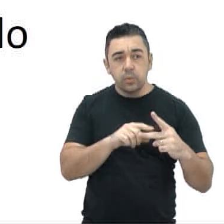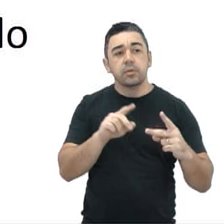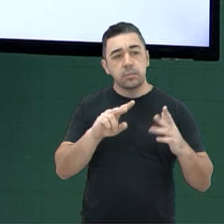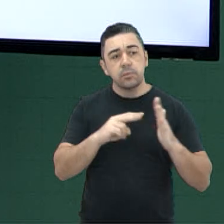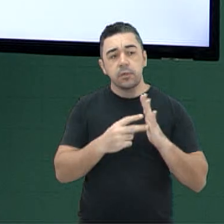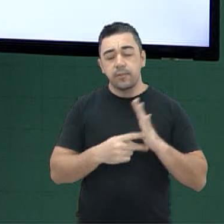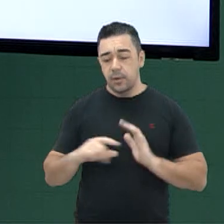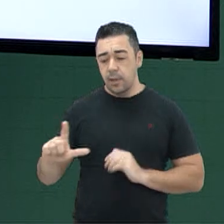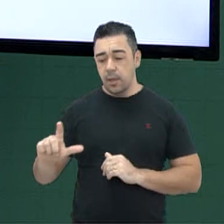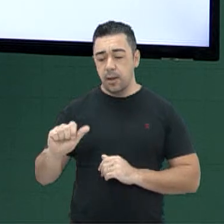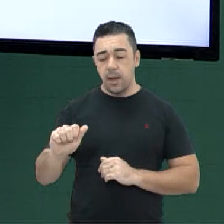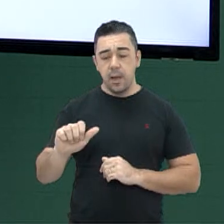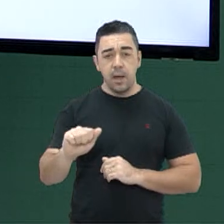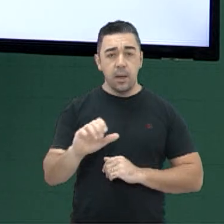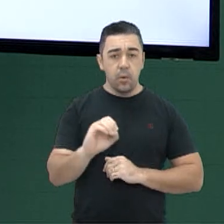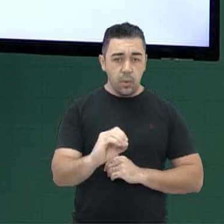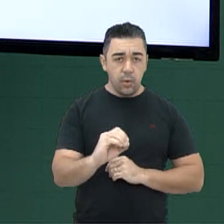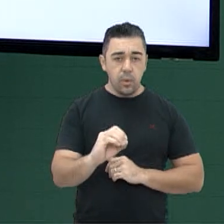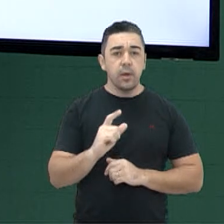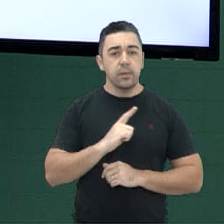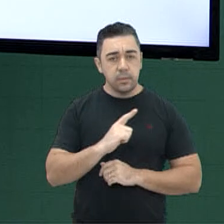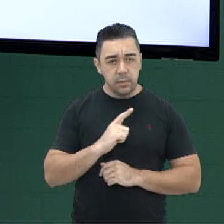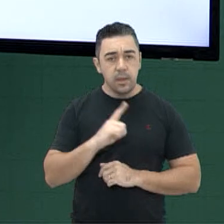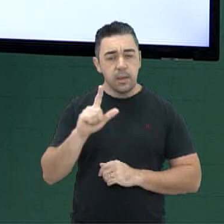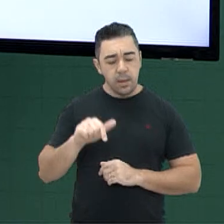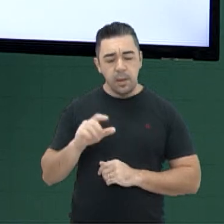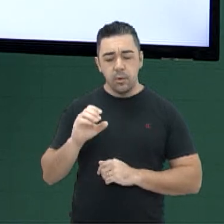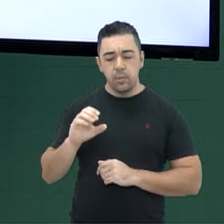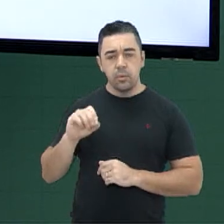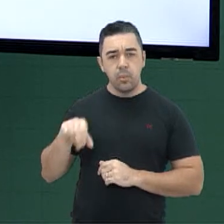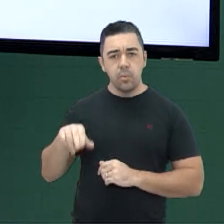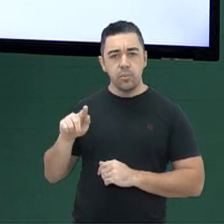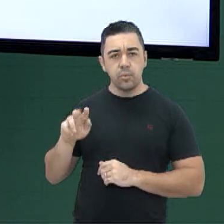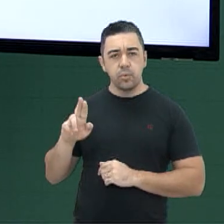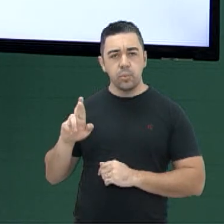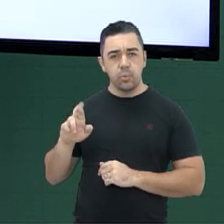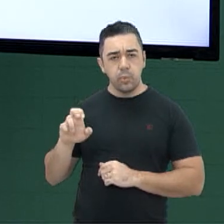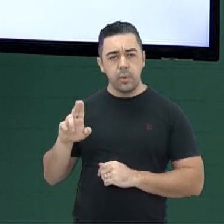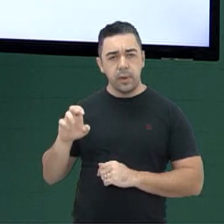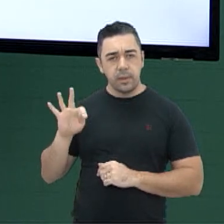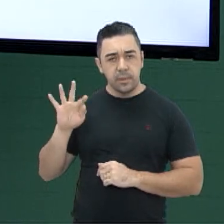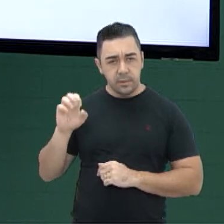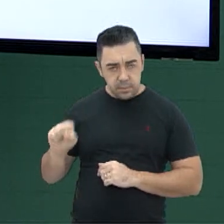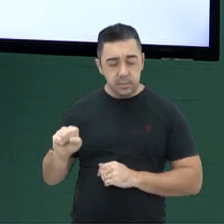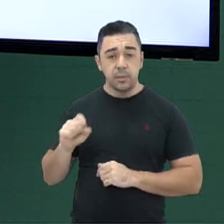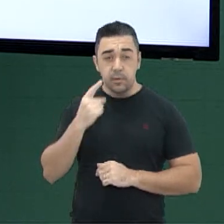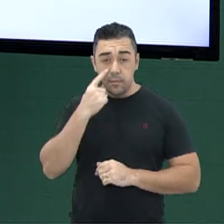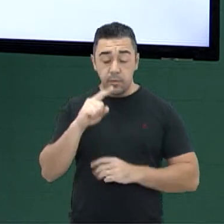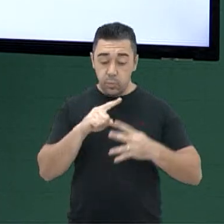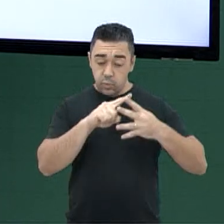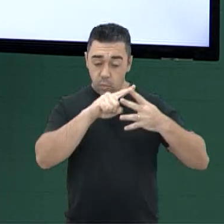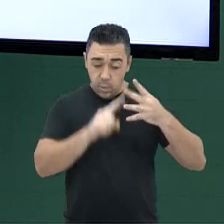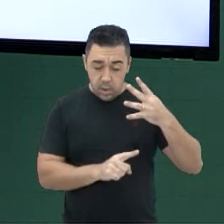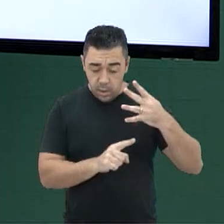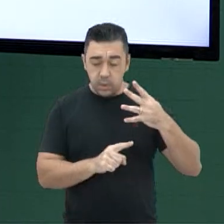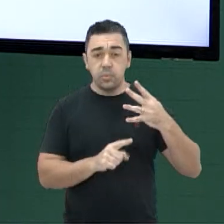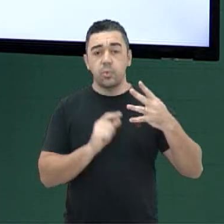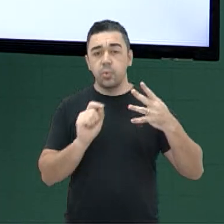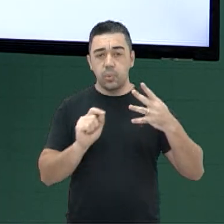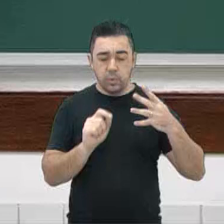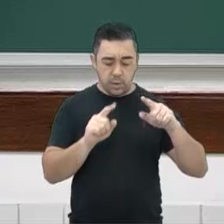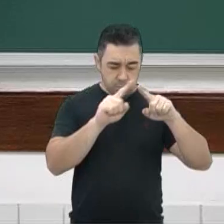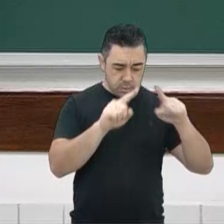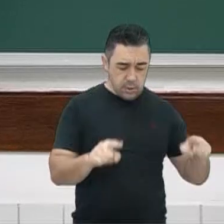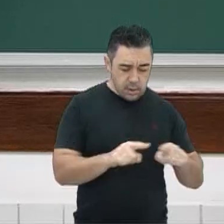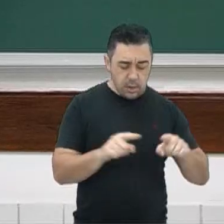são o quê? Eles são congruentes. Certo? Então, nós vimos aqui 4 casos de congruência de triângulos,